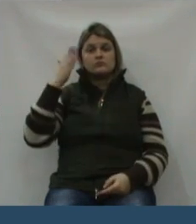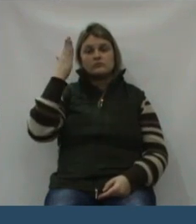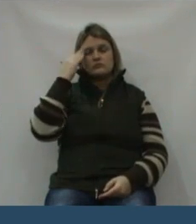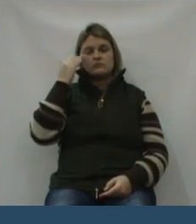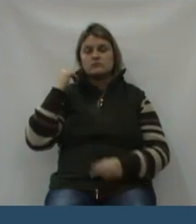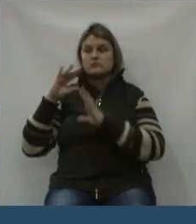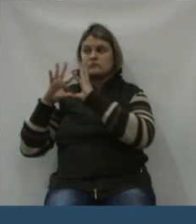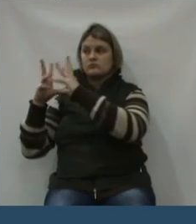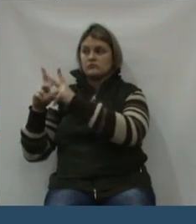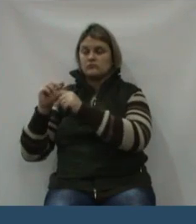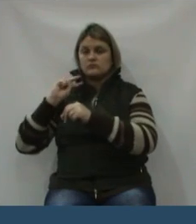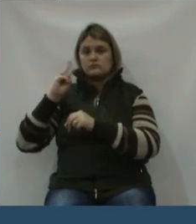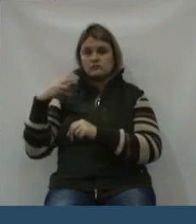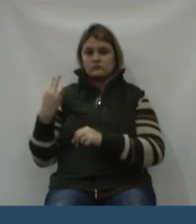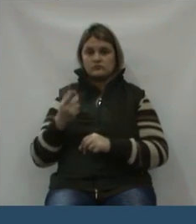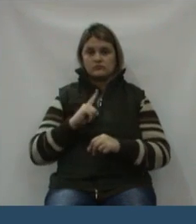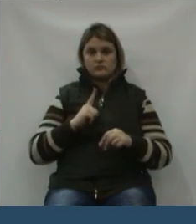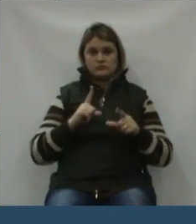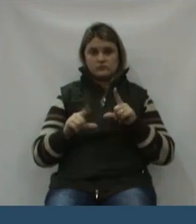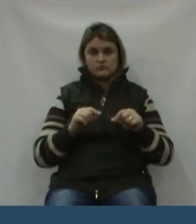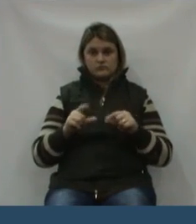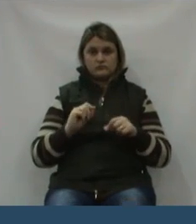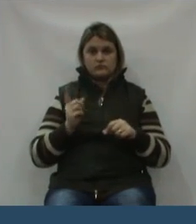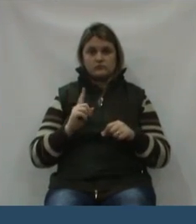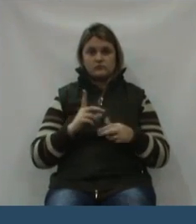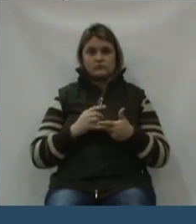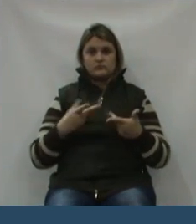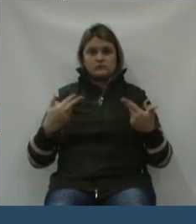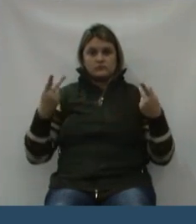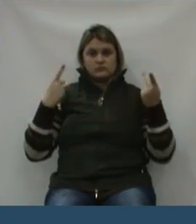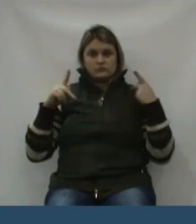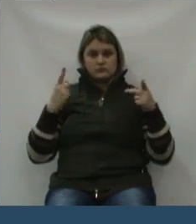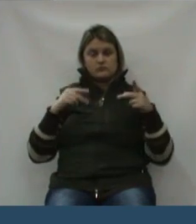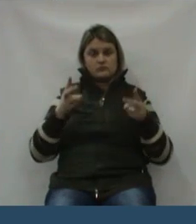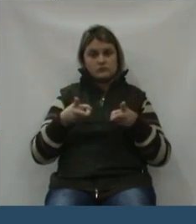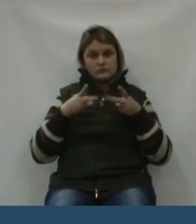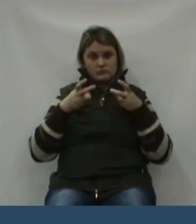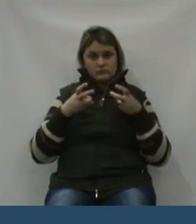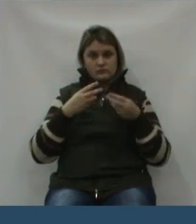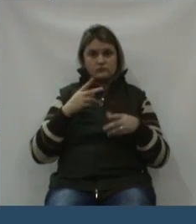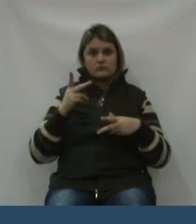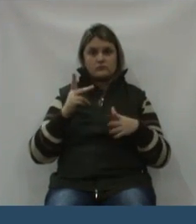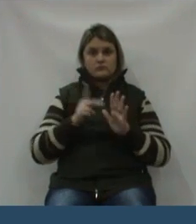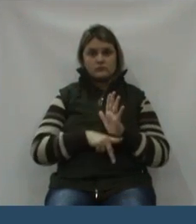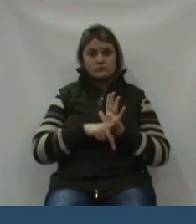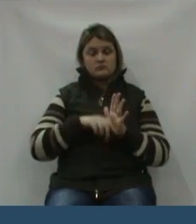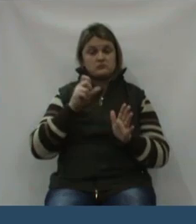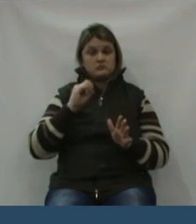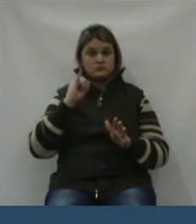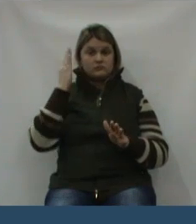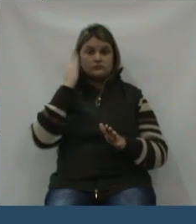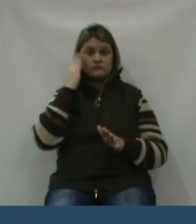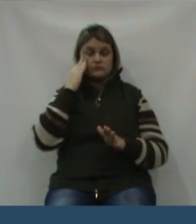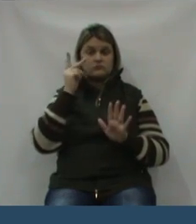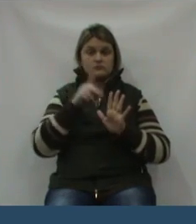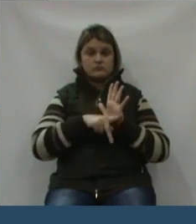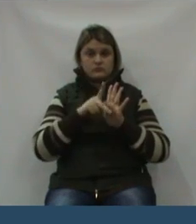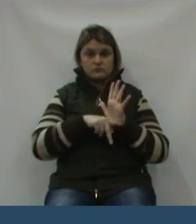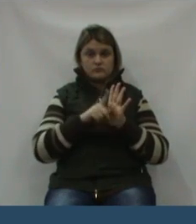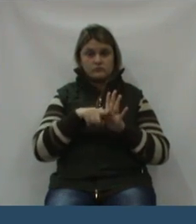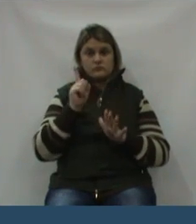que todos os vereadores vão tomar decisão, não vão tomar decisão de forma política, vão verificar o projeto, e se entenderem que o